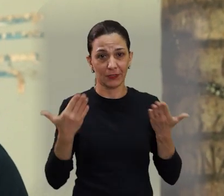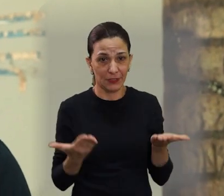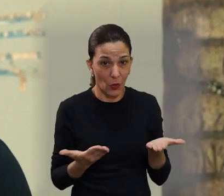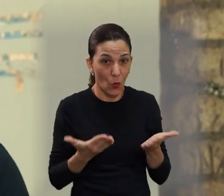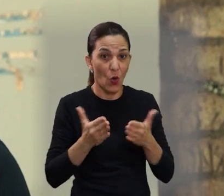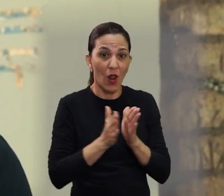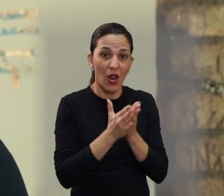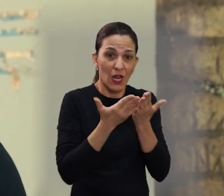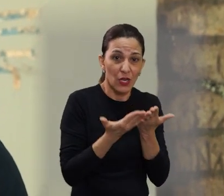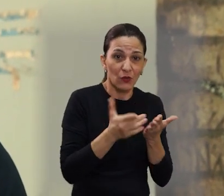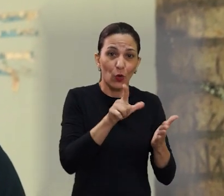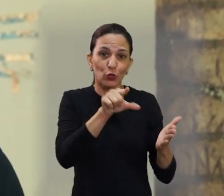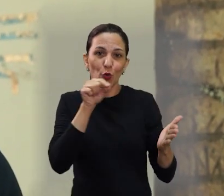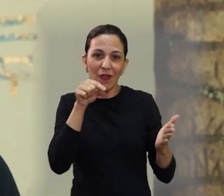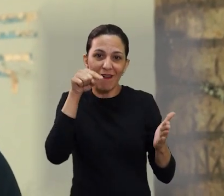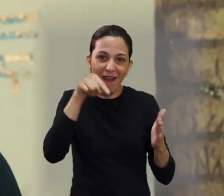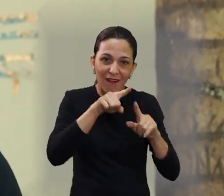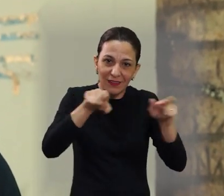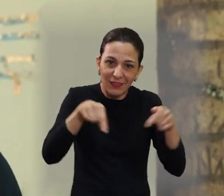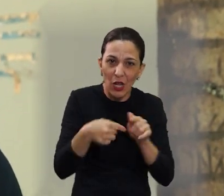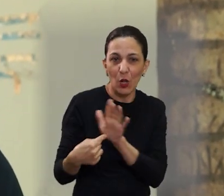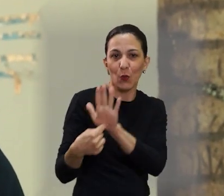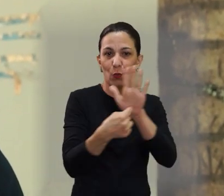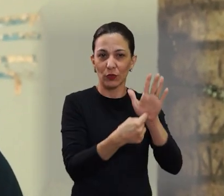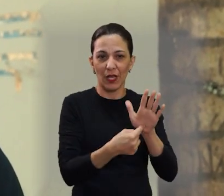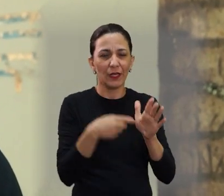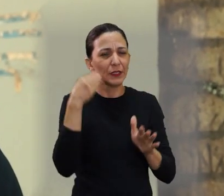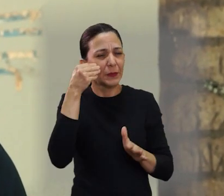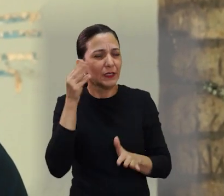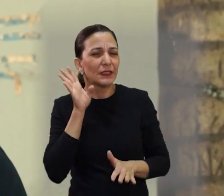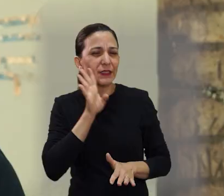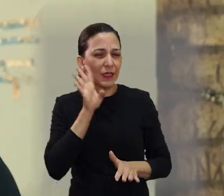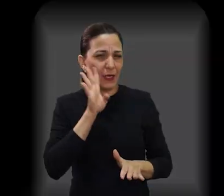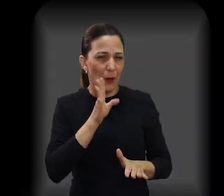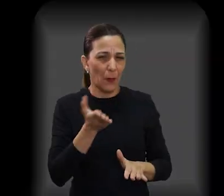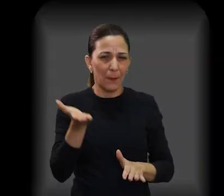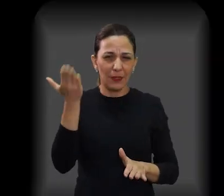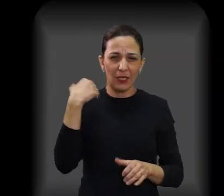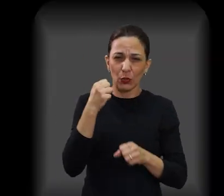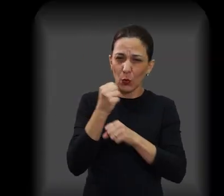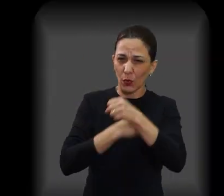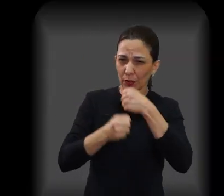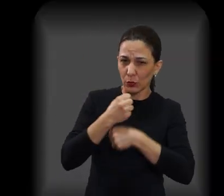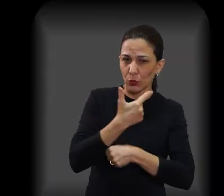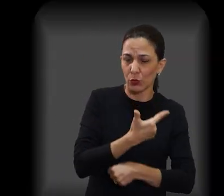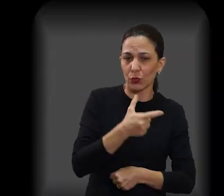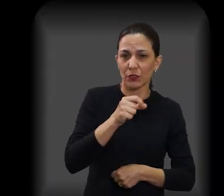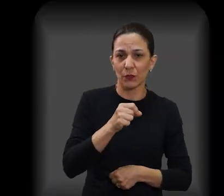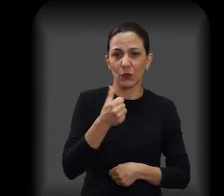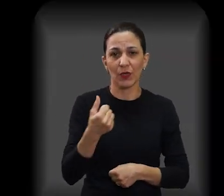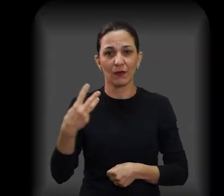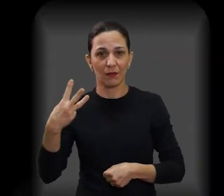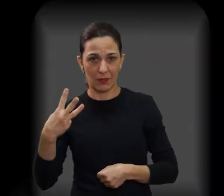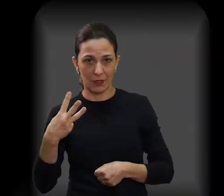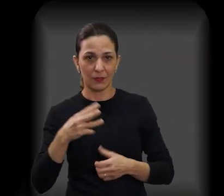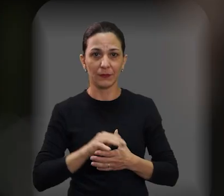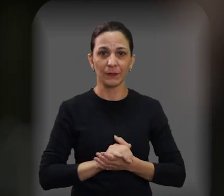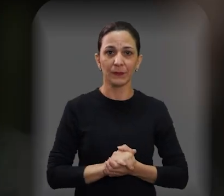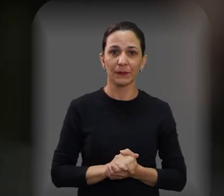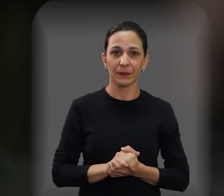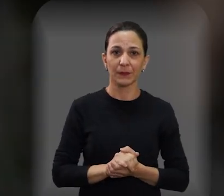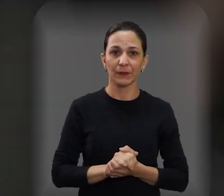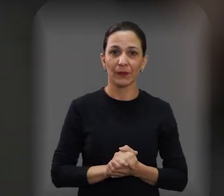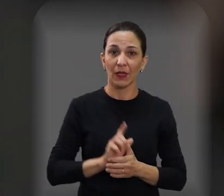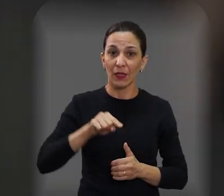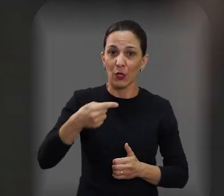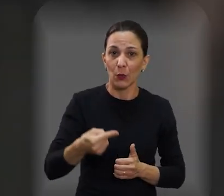Ele concorreu, ele foi selecionado para ser exibido em algumas salas. Foi uma experiência bem interessante, foi em 2013. Depois veio Os